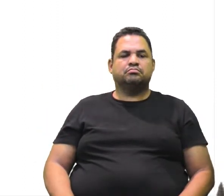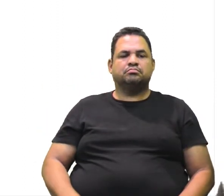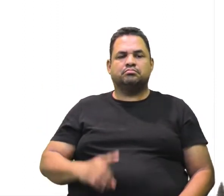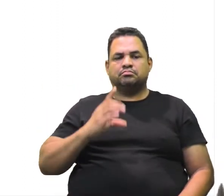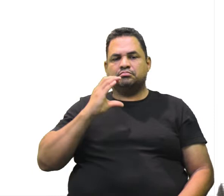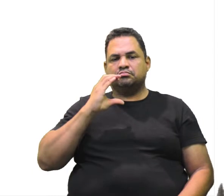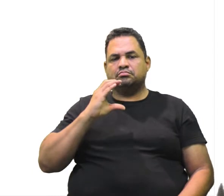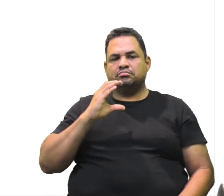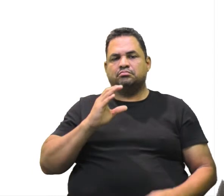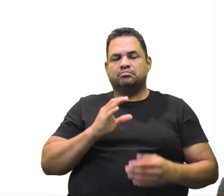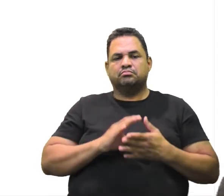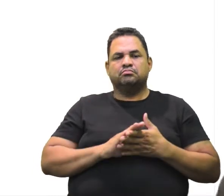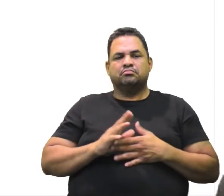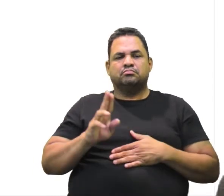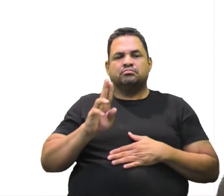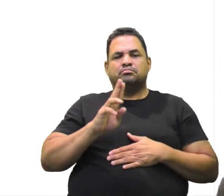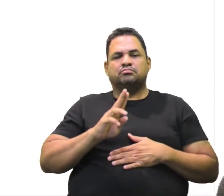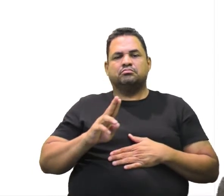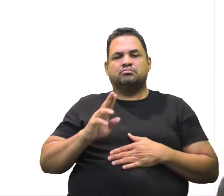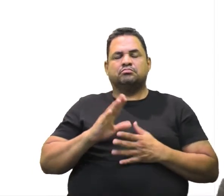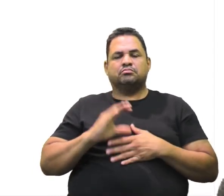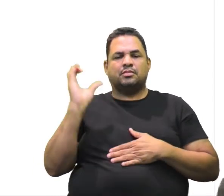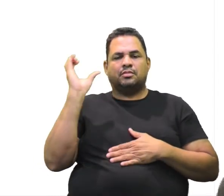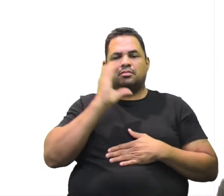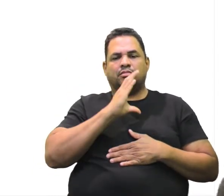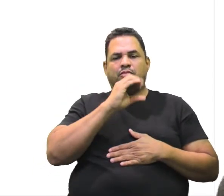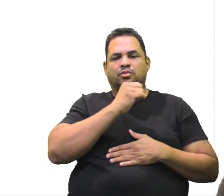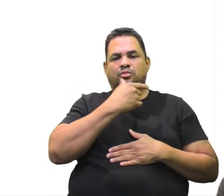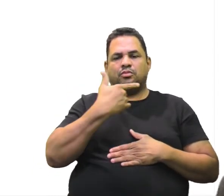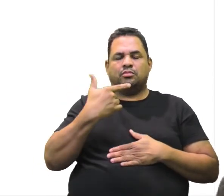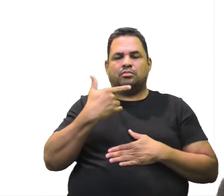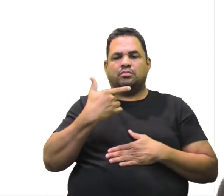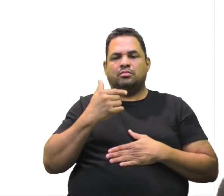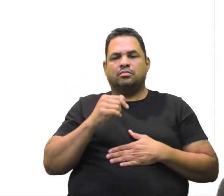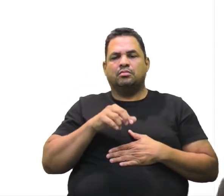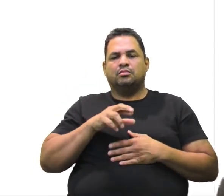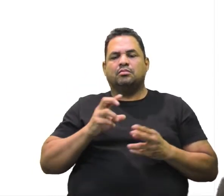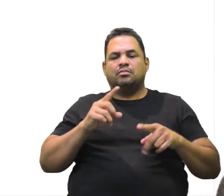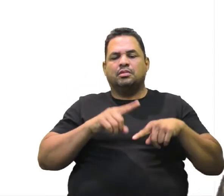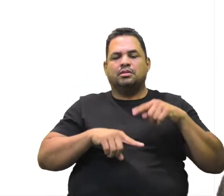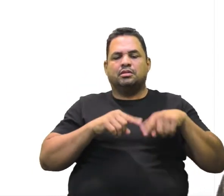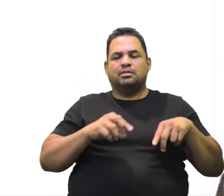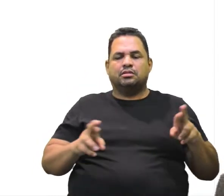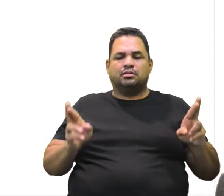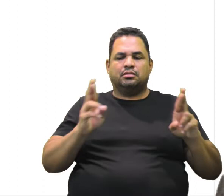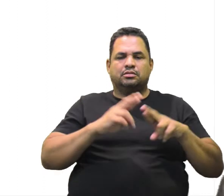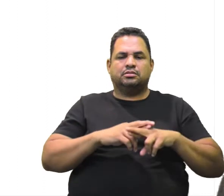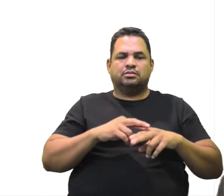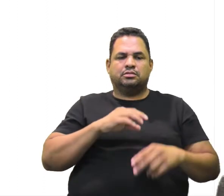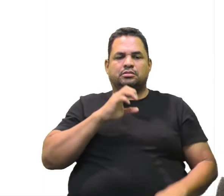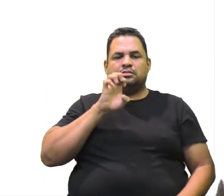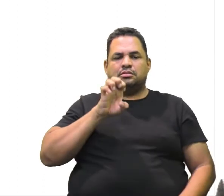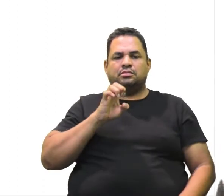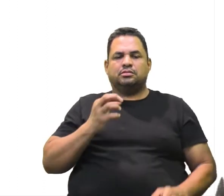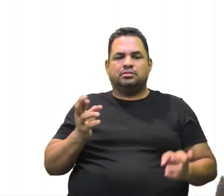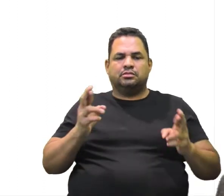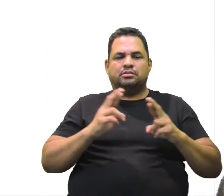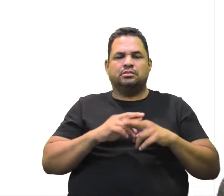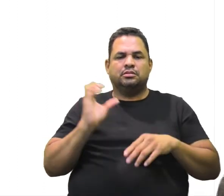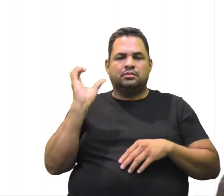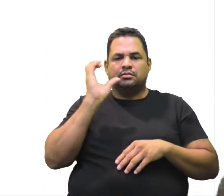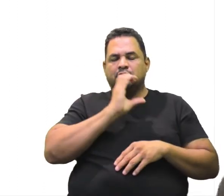letra D, consome rapidamente o oxigênio do reagente, ou letra E,